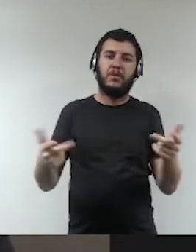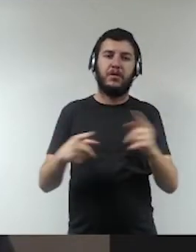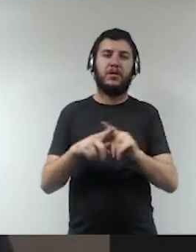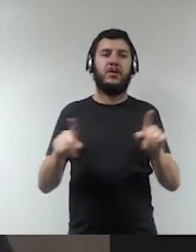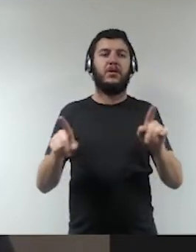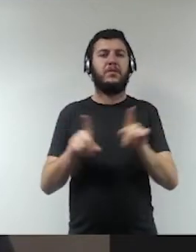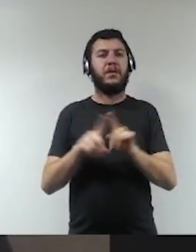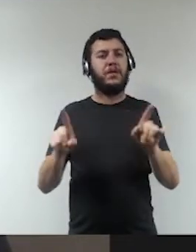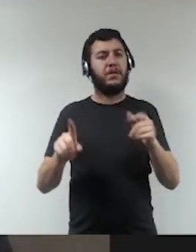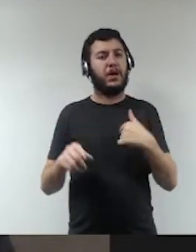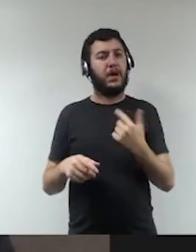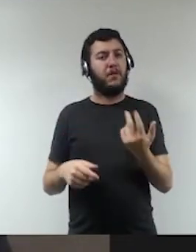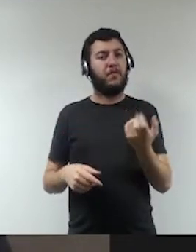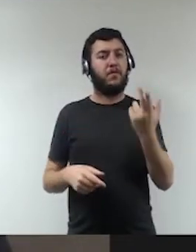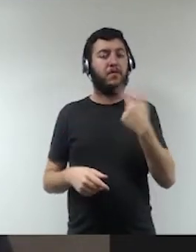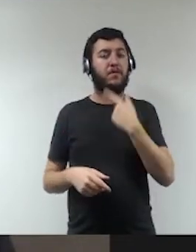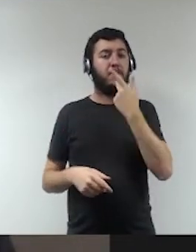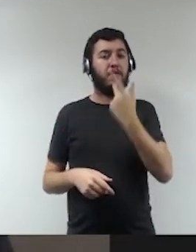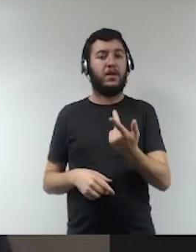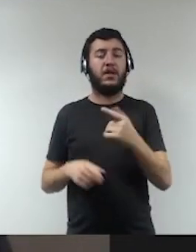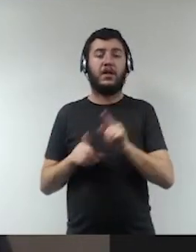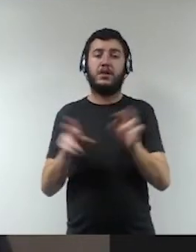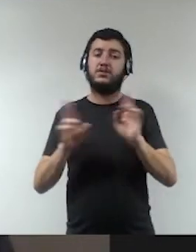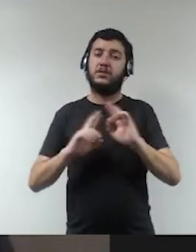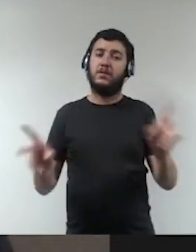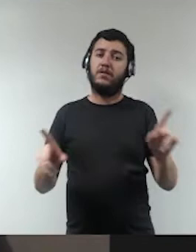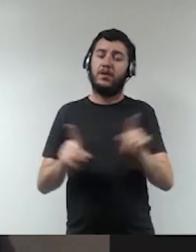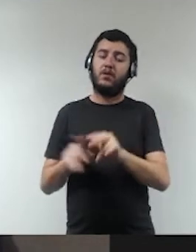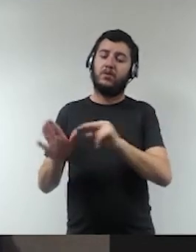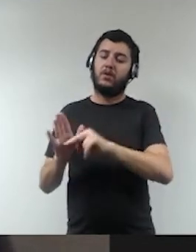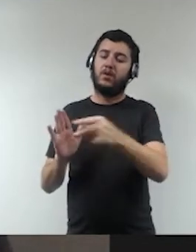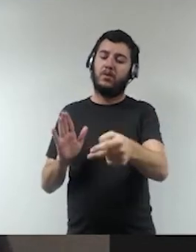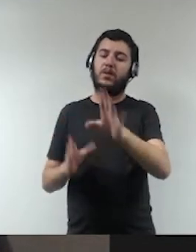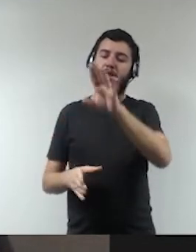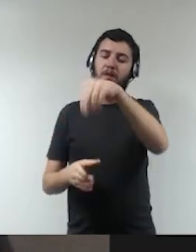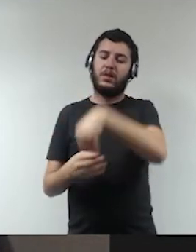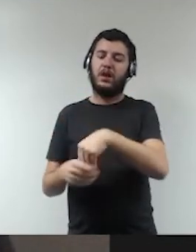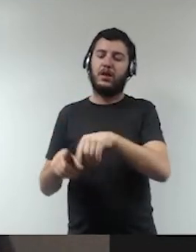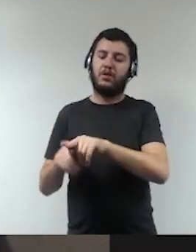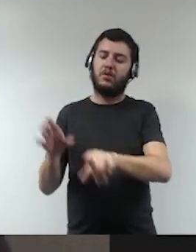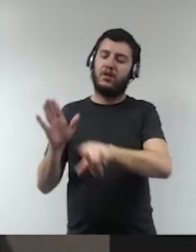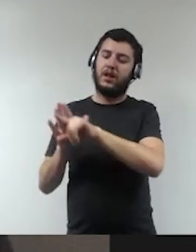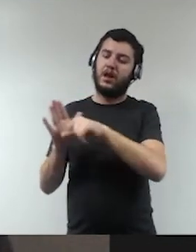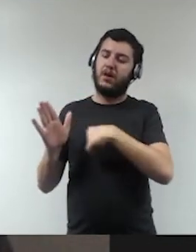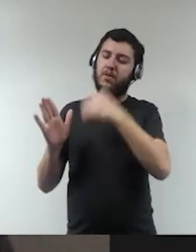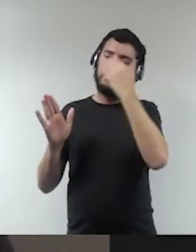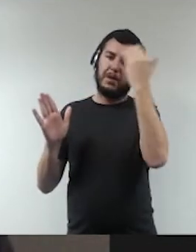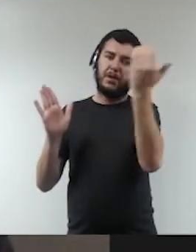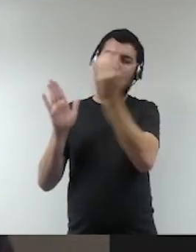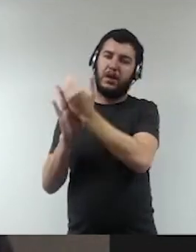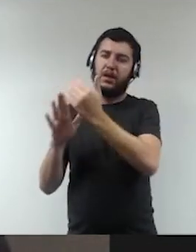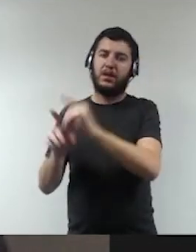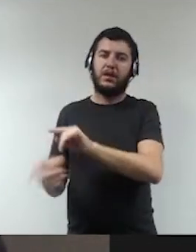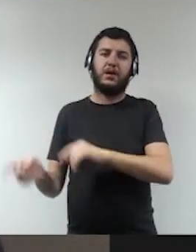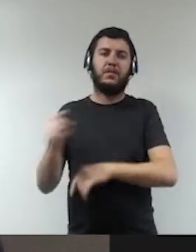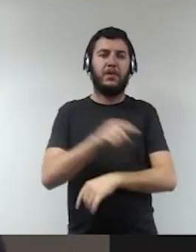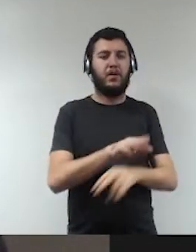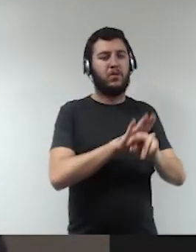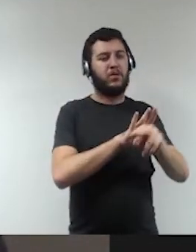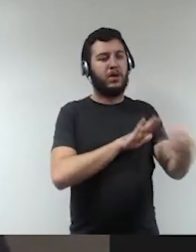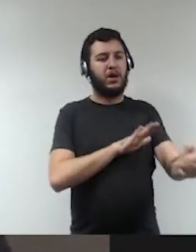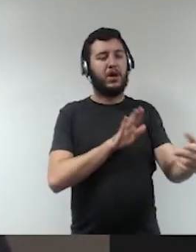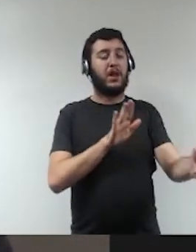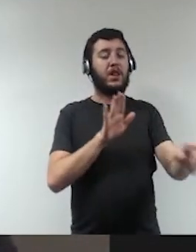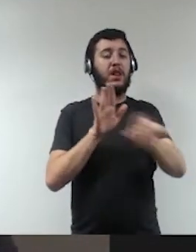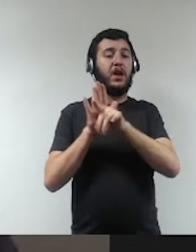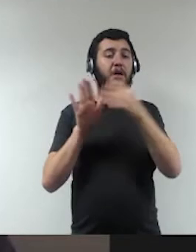aquela minha distinção entre o consequencialismo dentro dos limites da lei, fora dos limites da